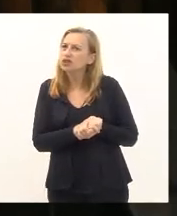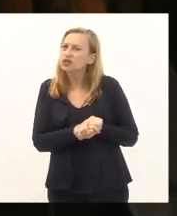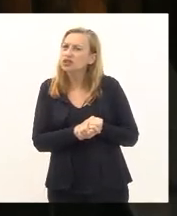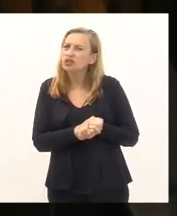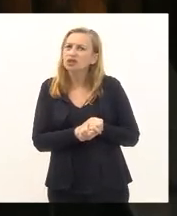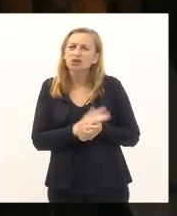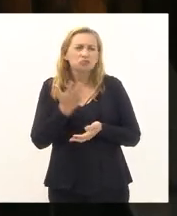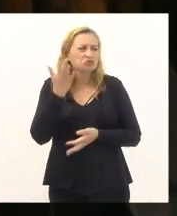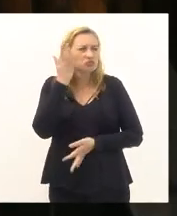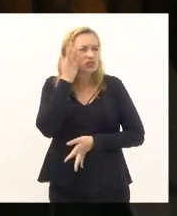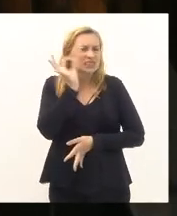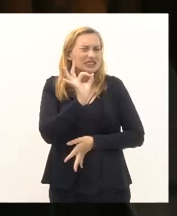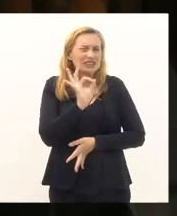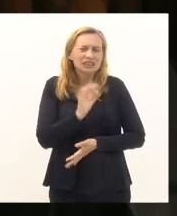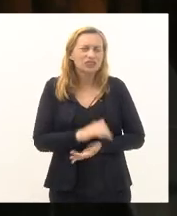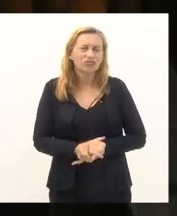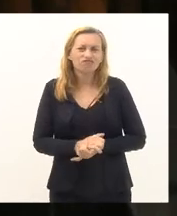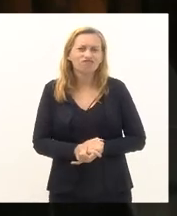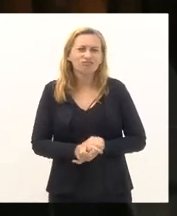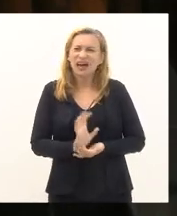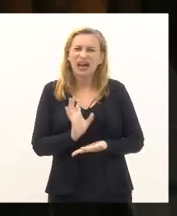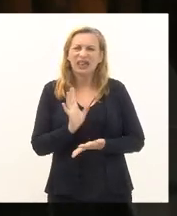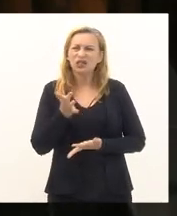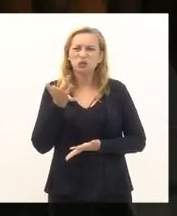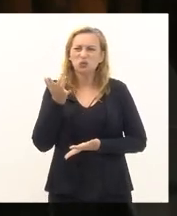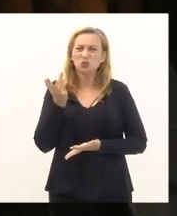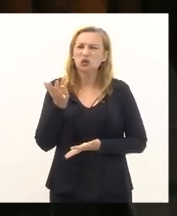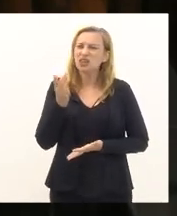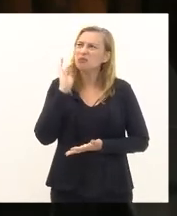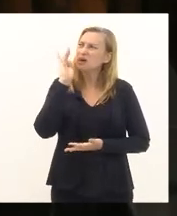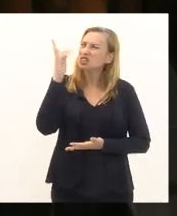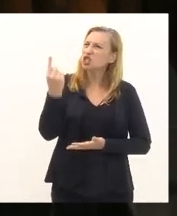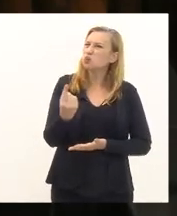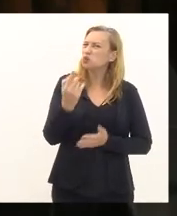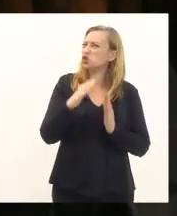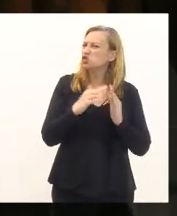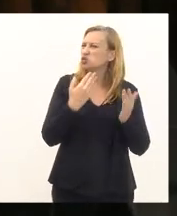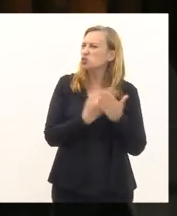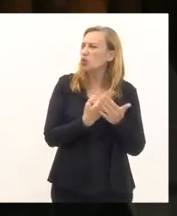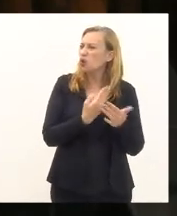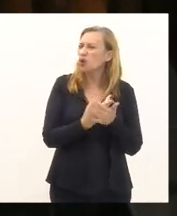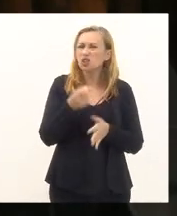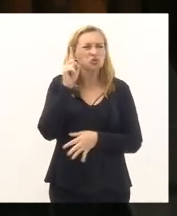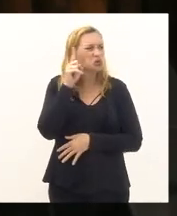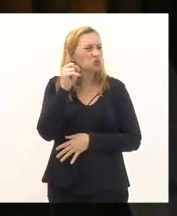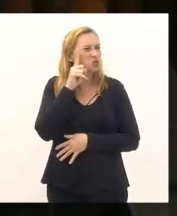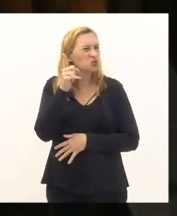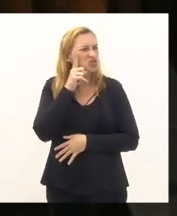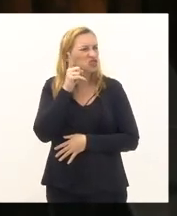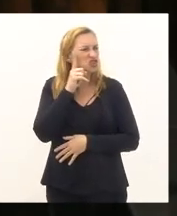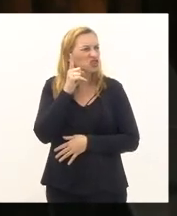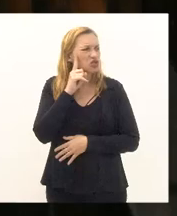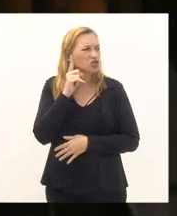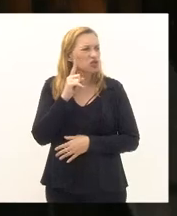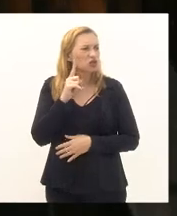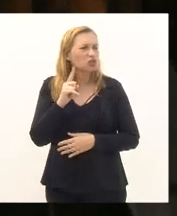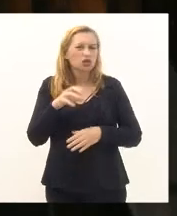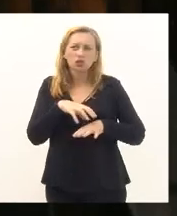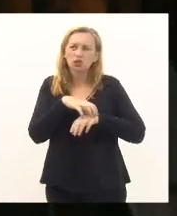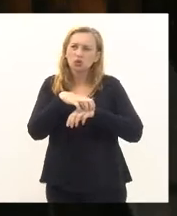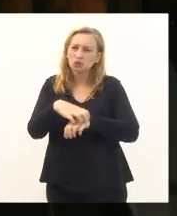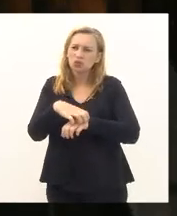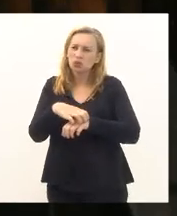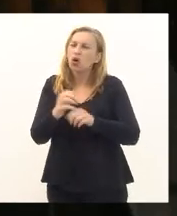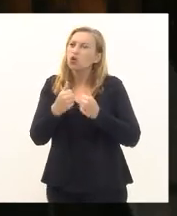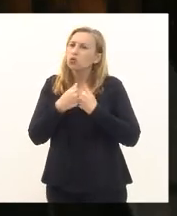Não está coerente com a realidade. Eu não consigo imaginar nenhuma escola fazendo isso. Todos os dias, lotando ônibus na porta